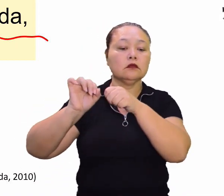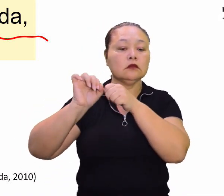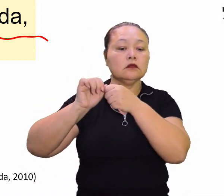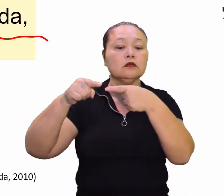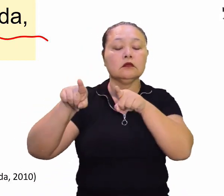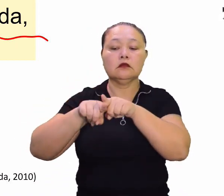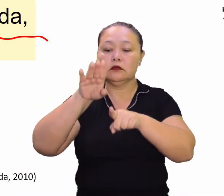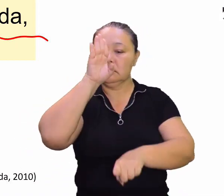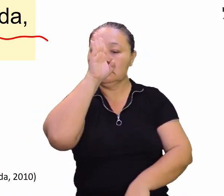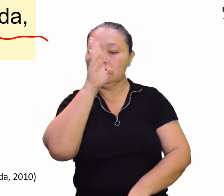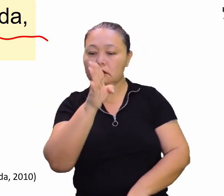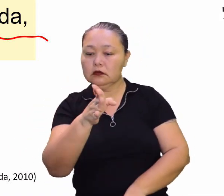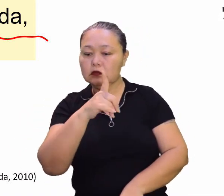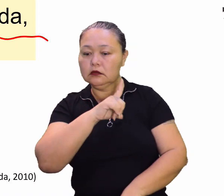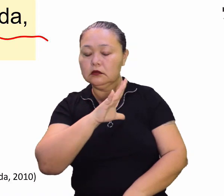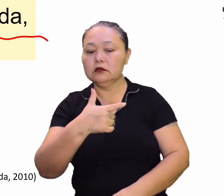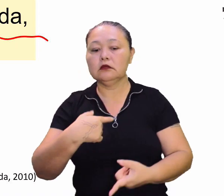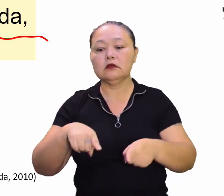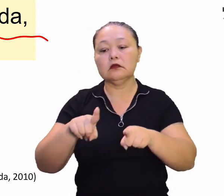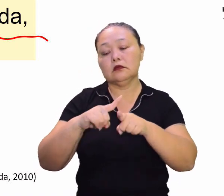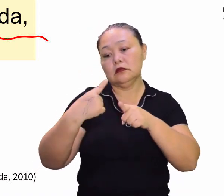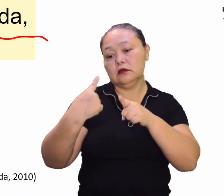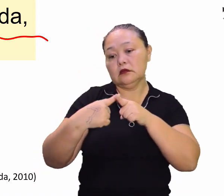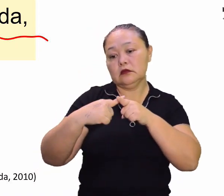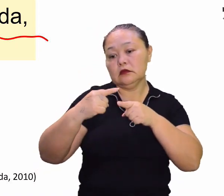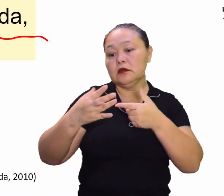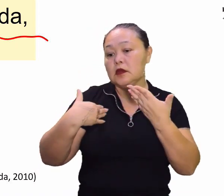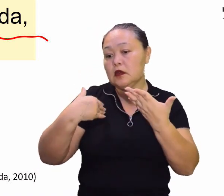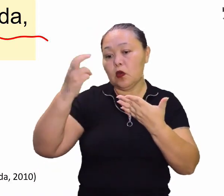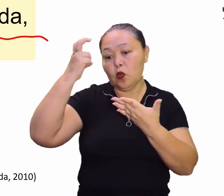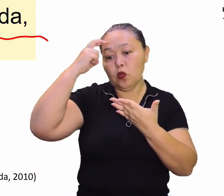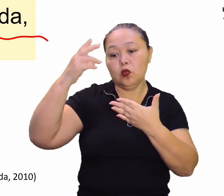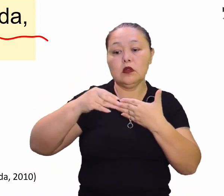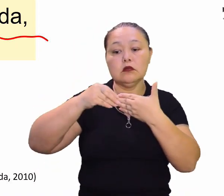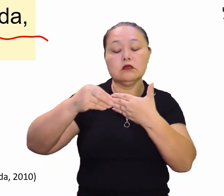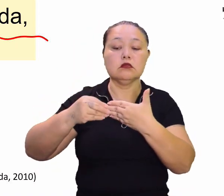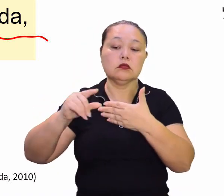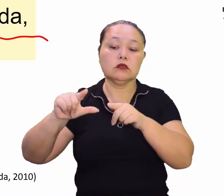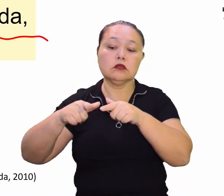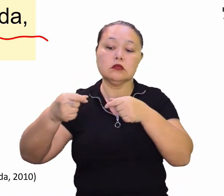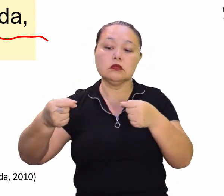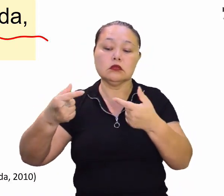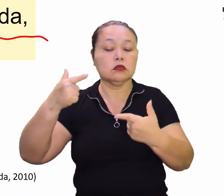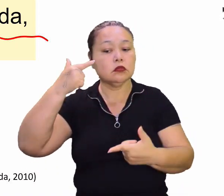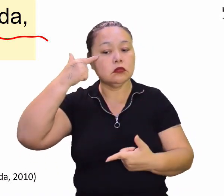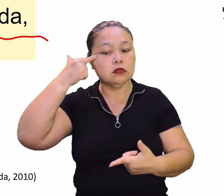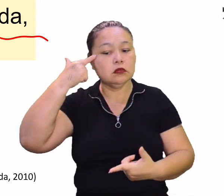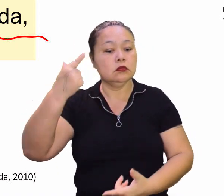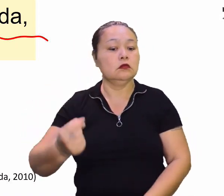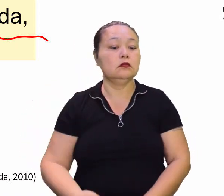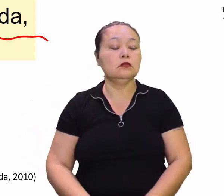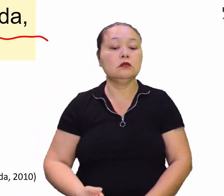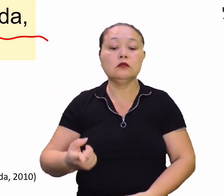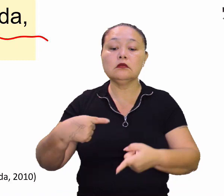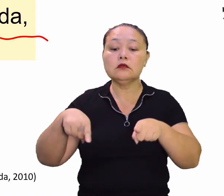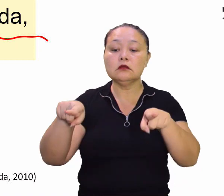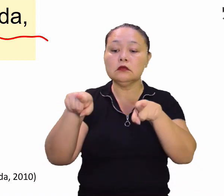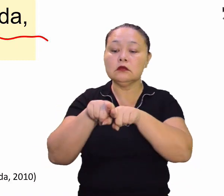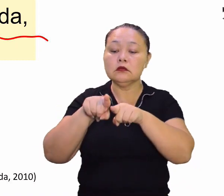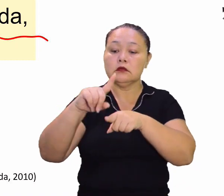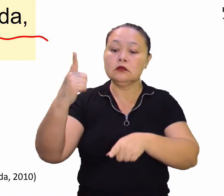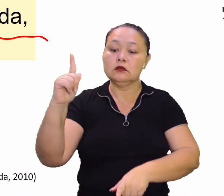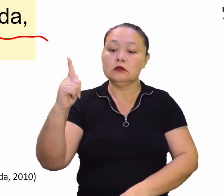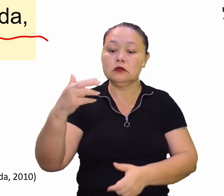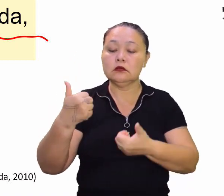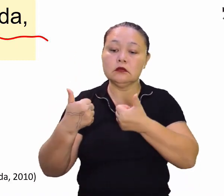é disciplinada, levada pelos japoneses. Beleza? Então, podemos também dizer que